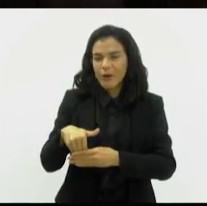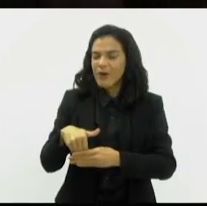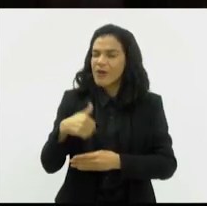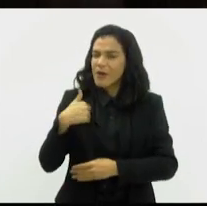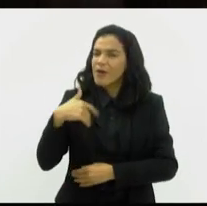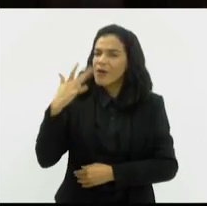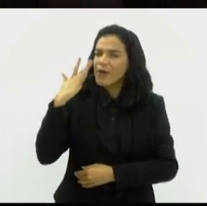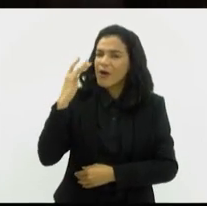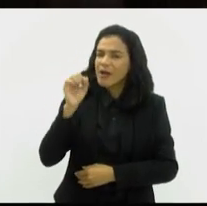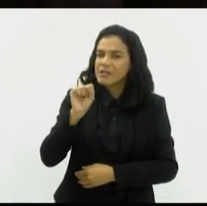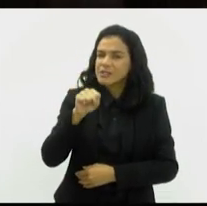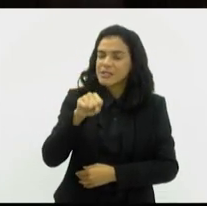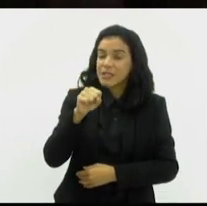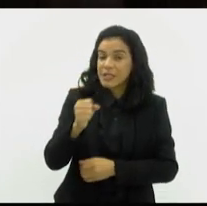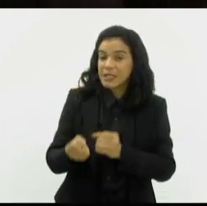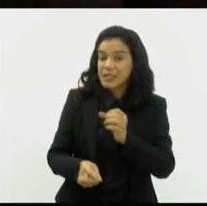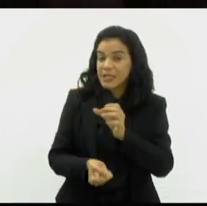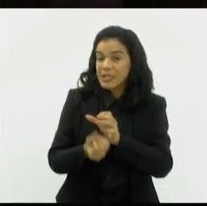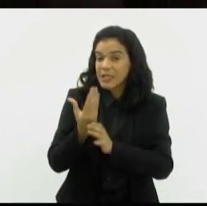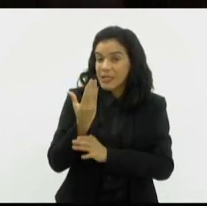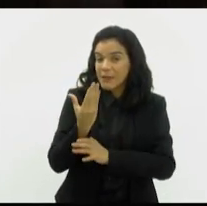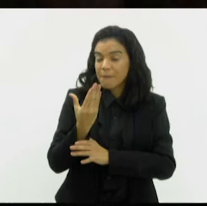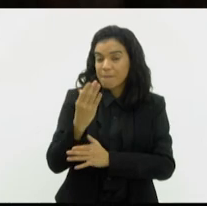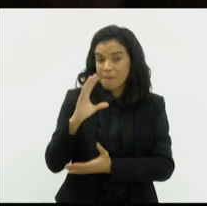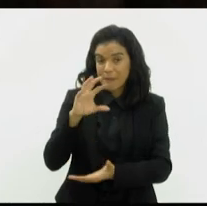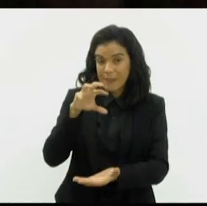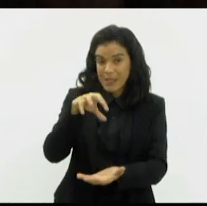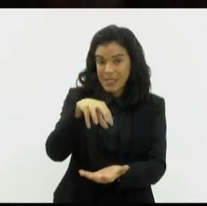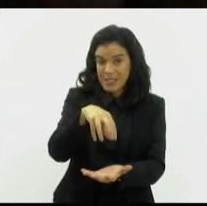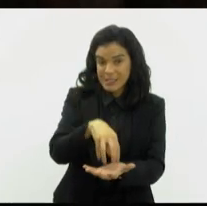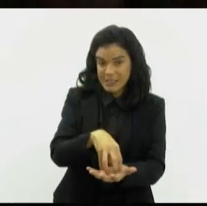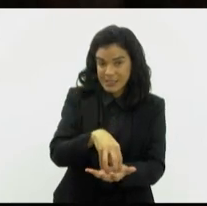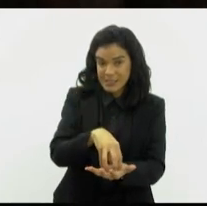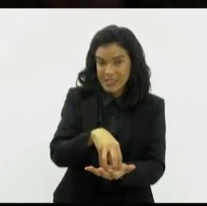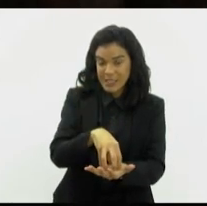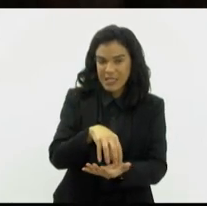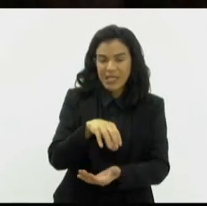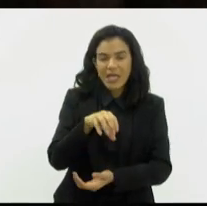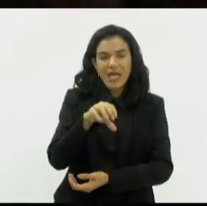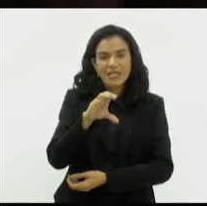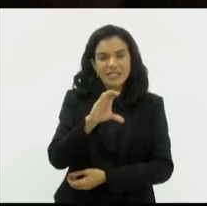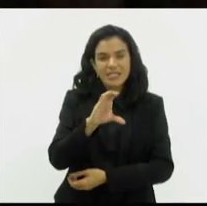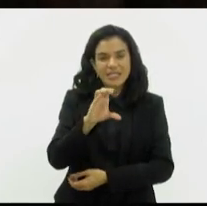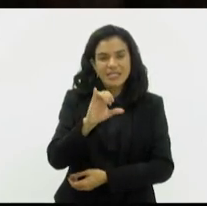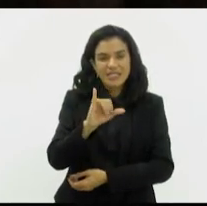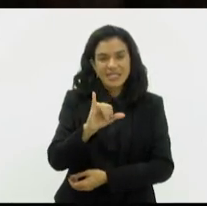foi, criaram o Centro CIED, né?